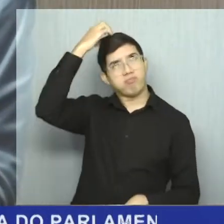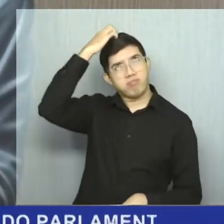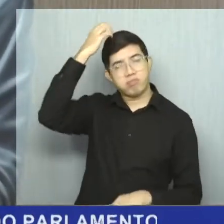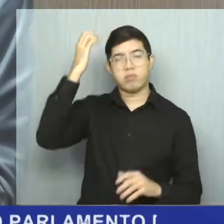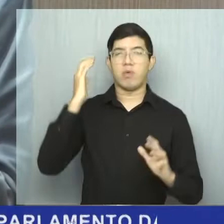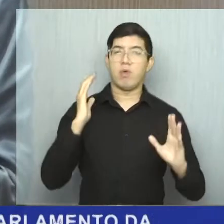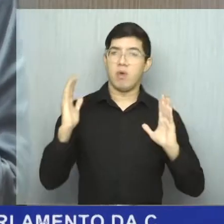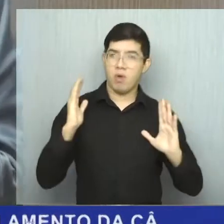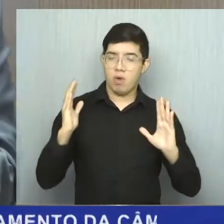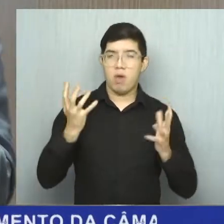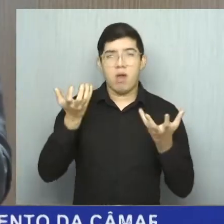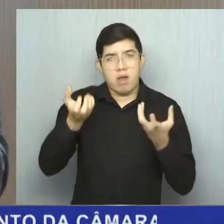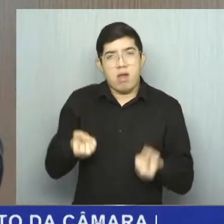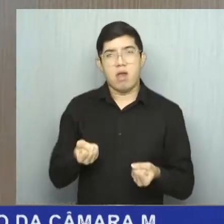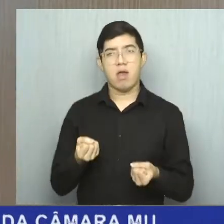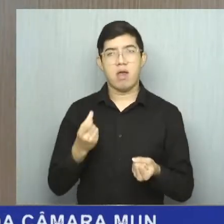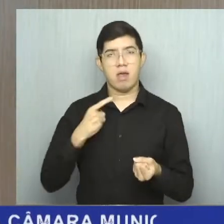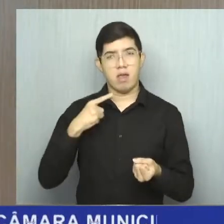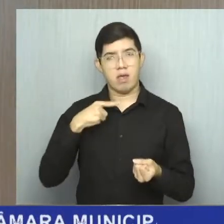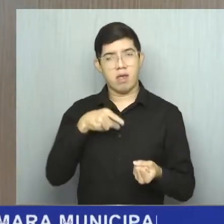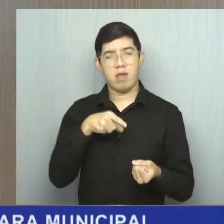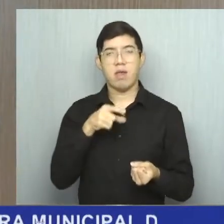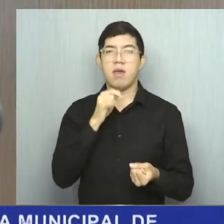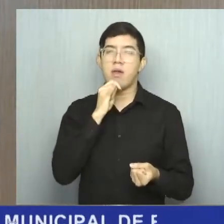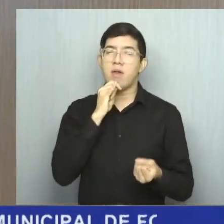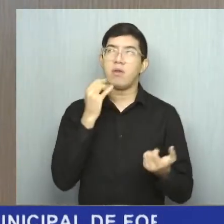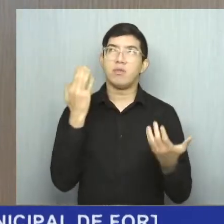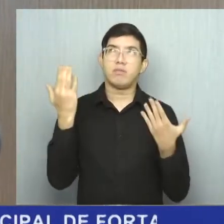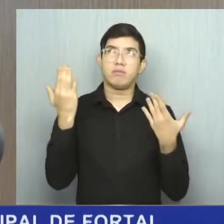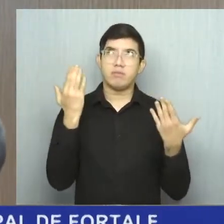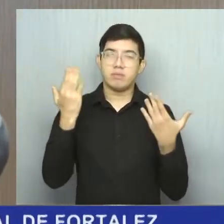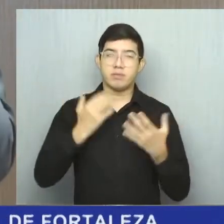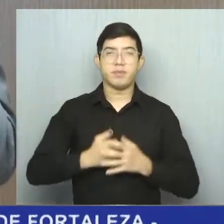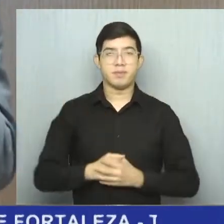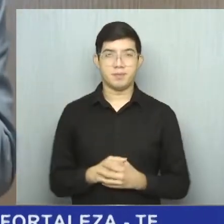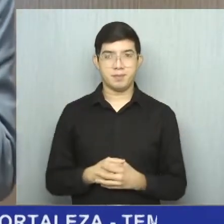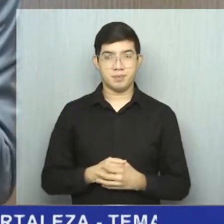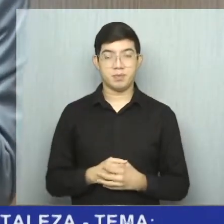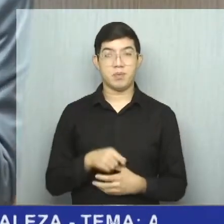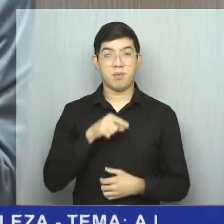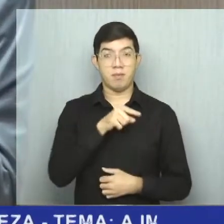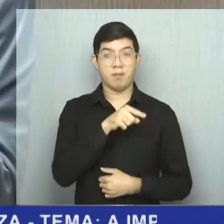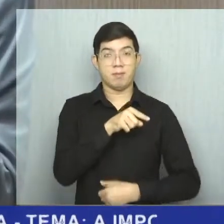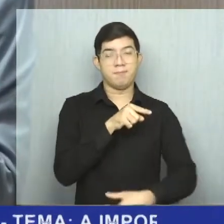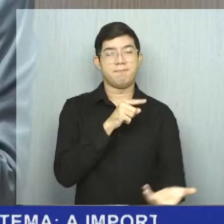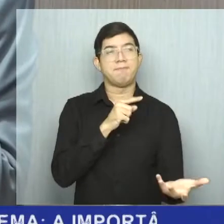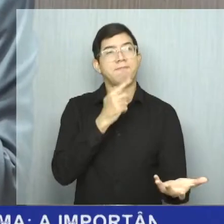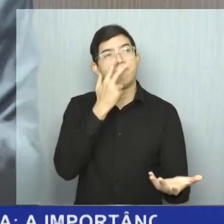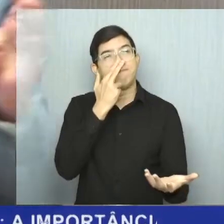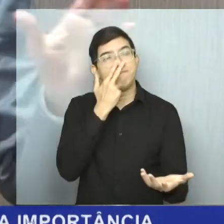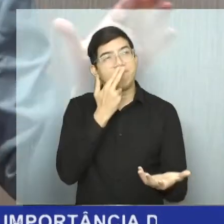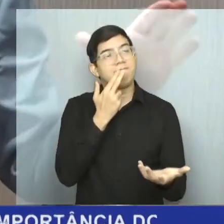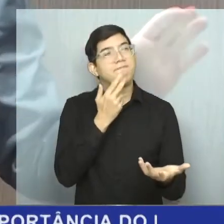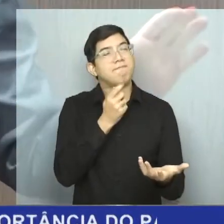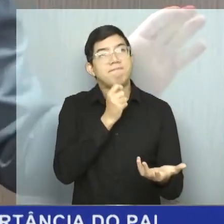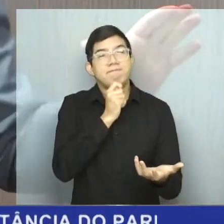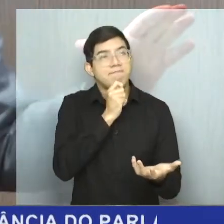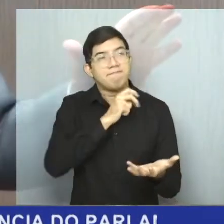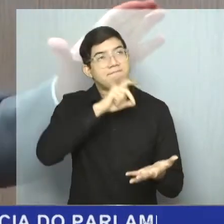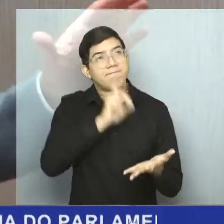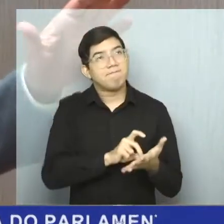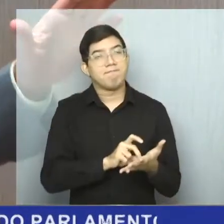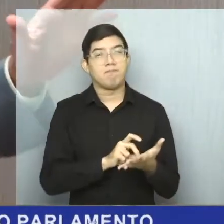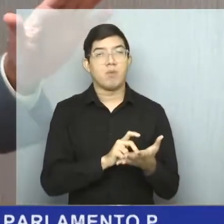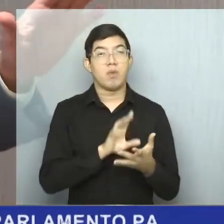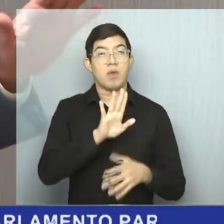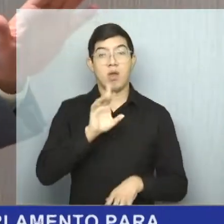si própria, se eu posso fazer o pleonasmo aqui, o poder moderador, esse nunca foi exercitado. Dom Pedro garantiu a